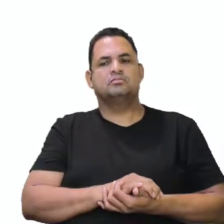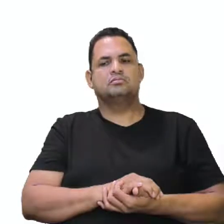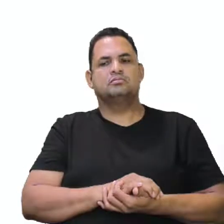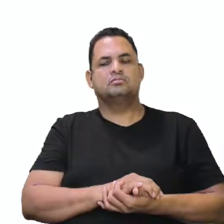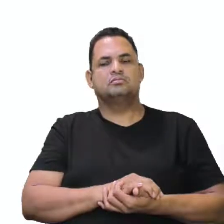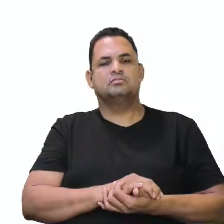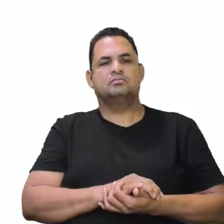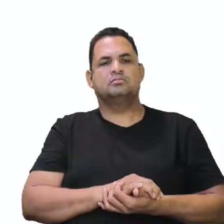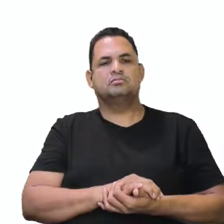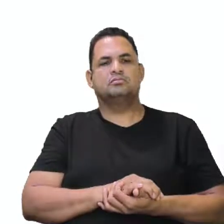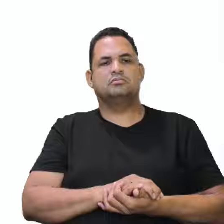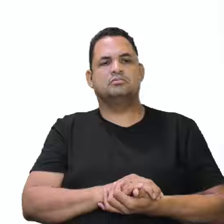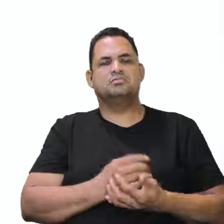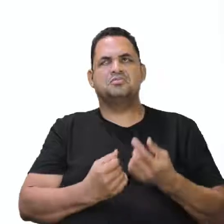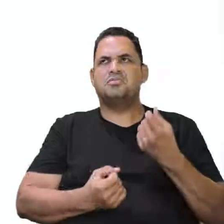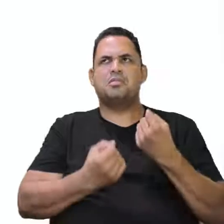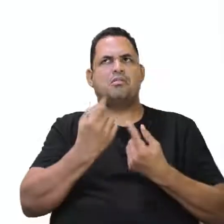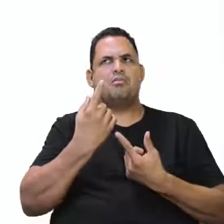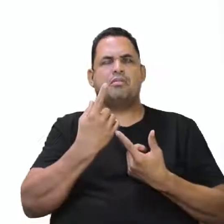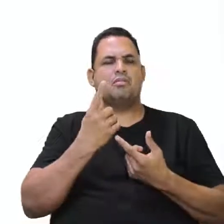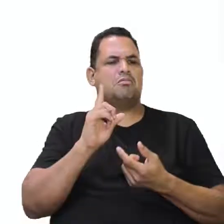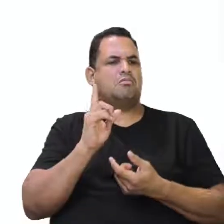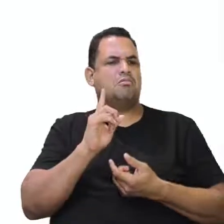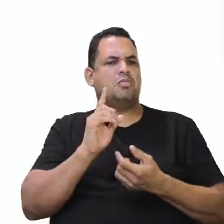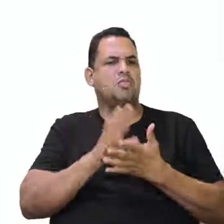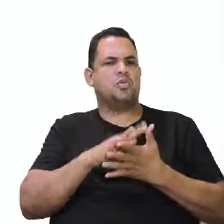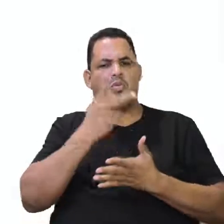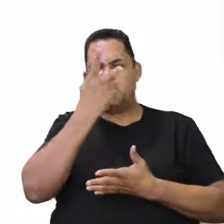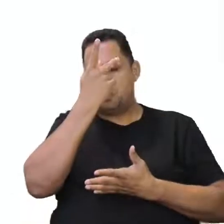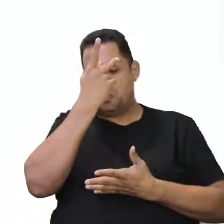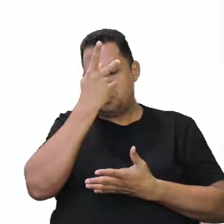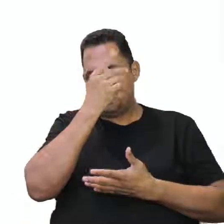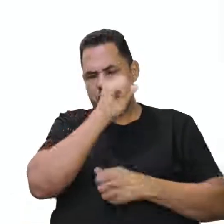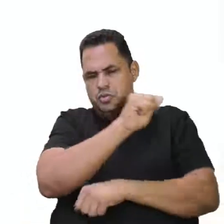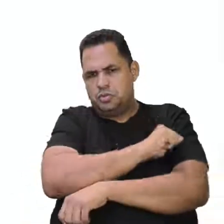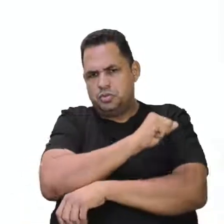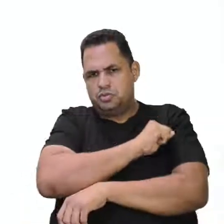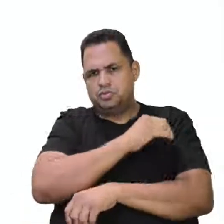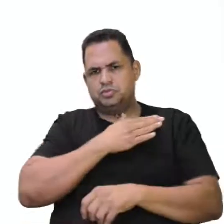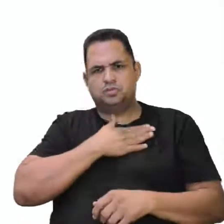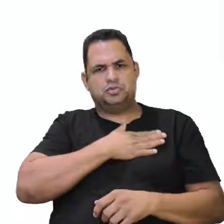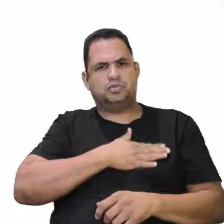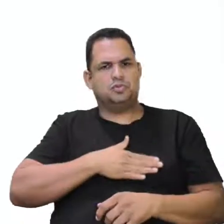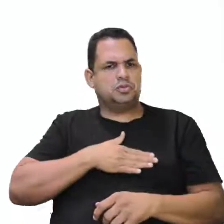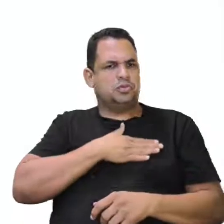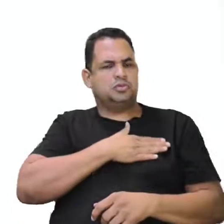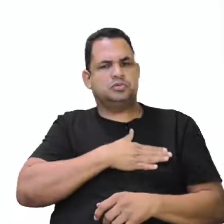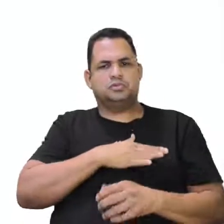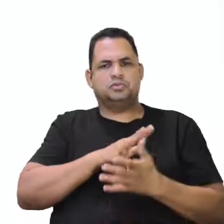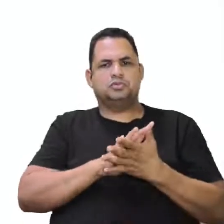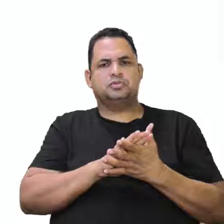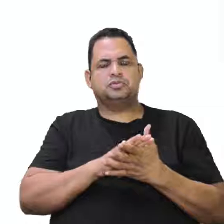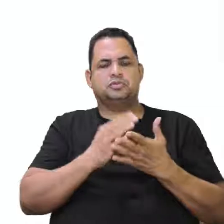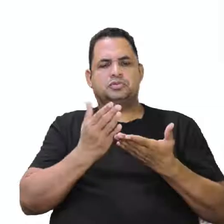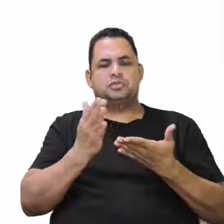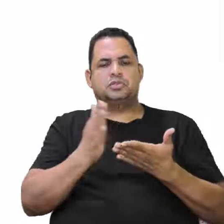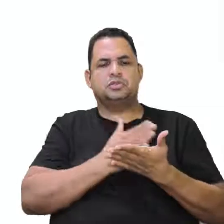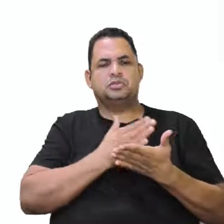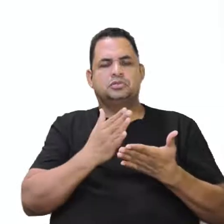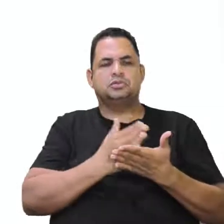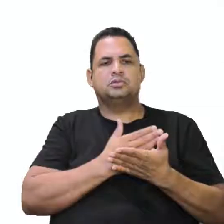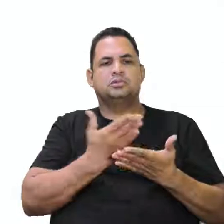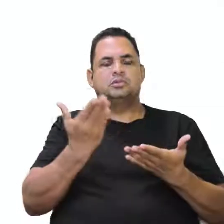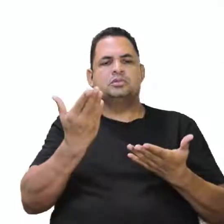book. Nenhum dos alunos gostou desse livro. None of the students. Quando eu tenho esse of